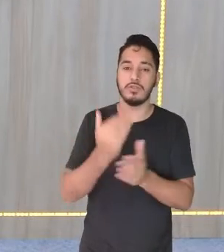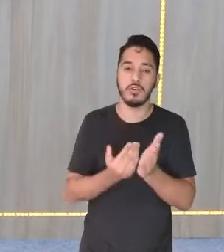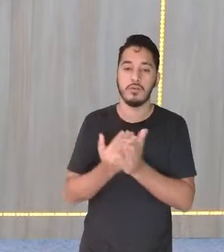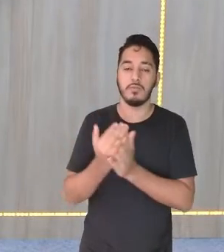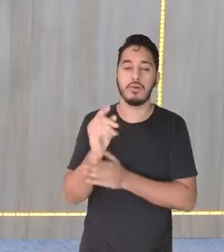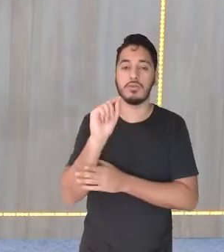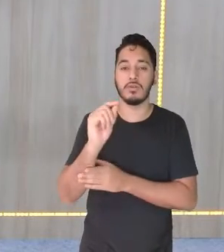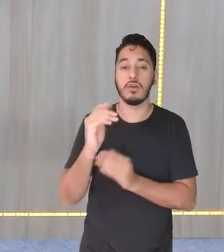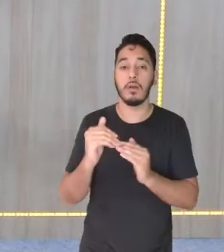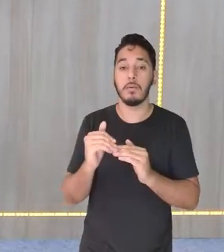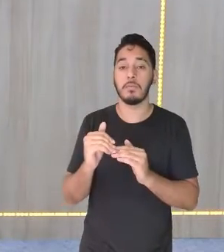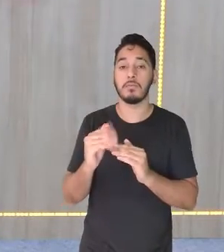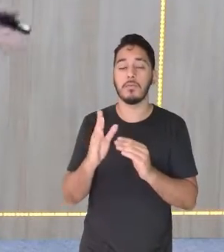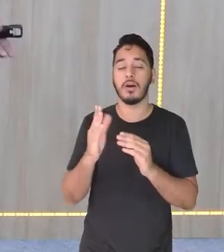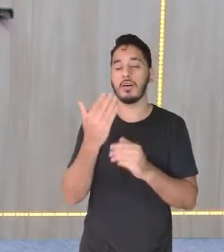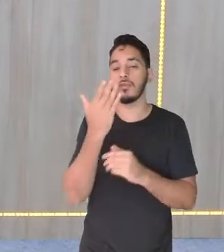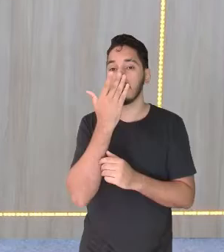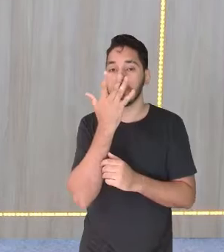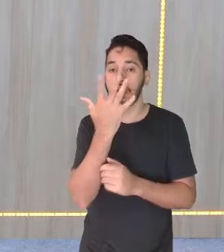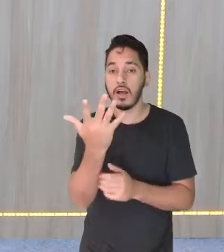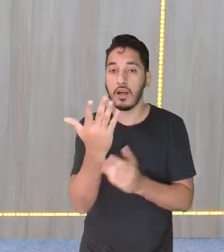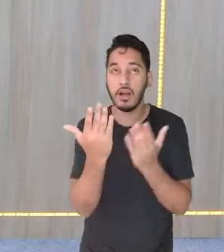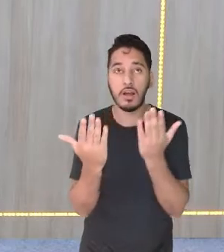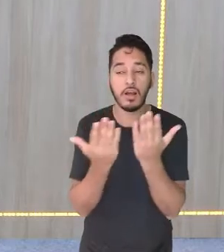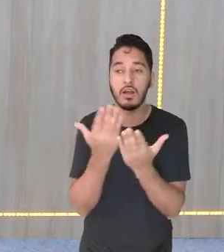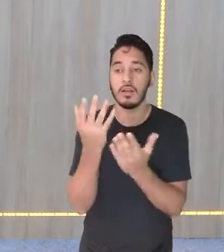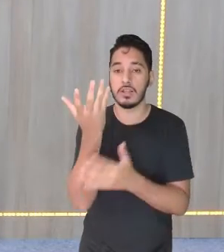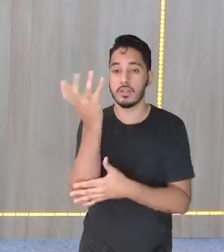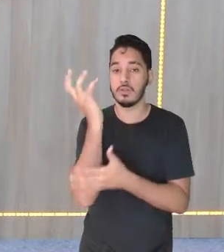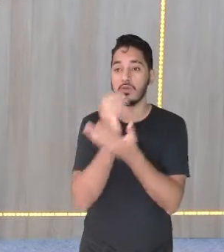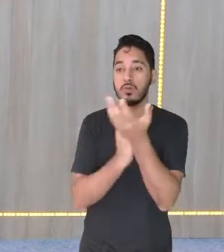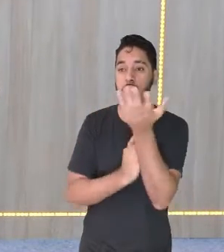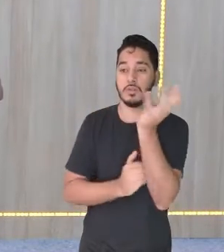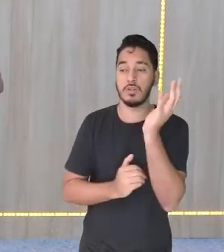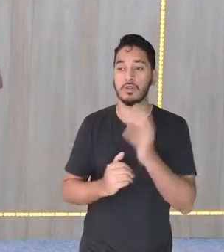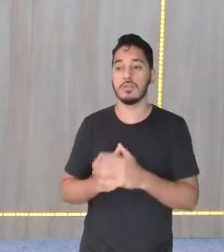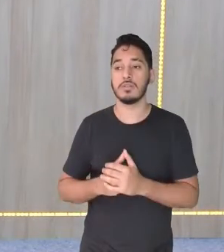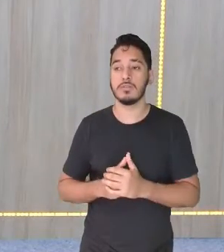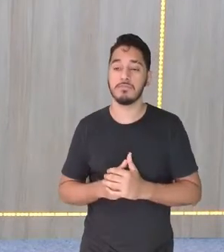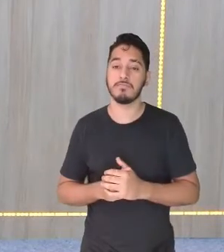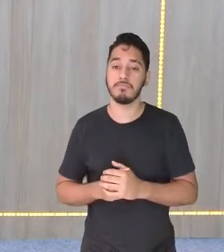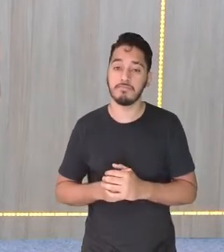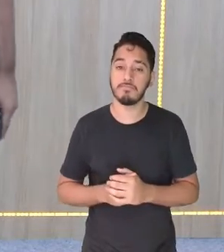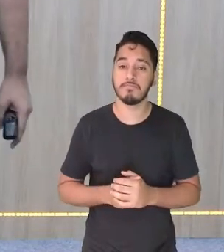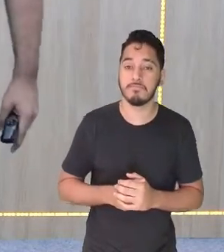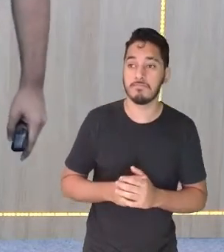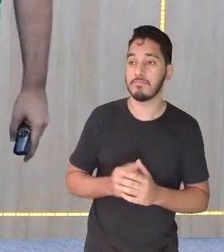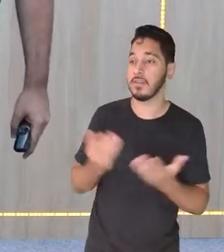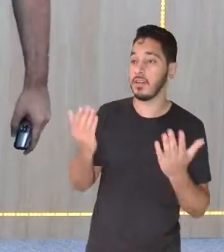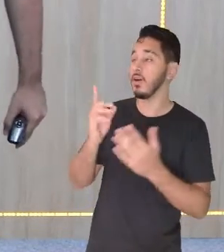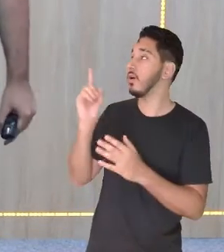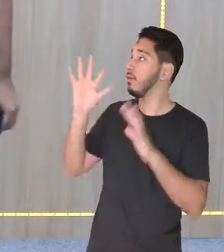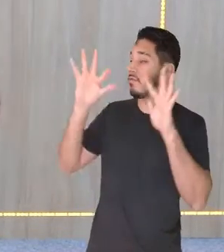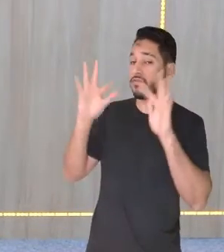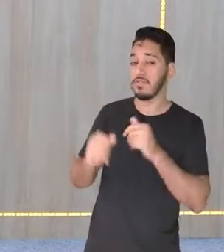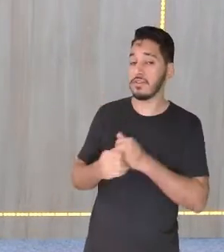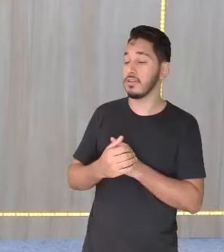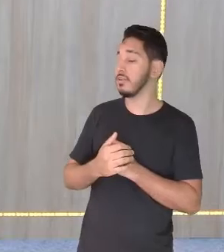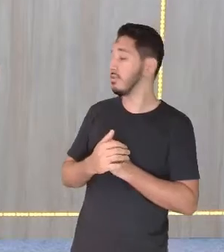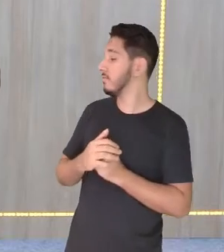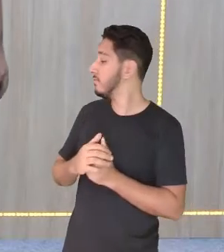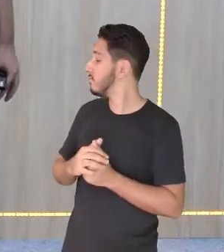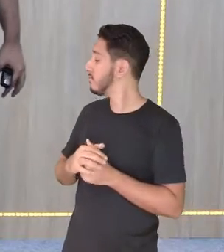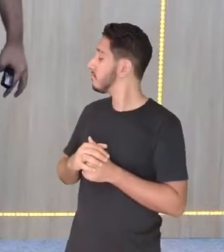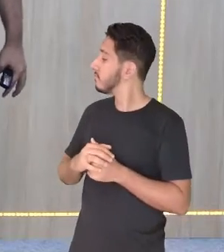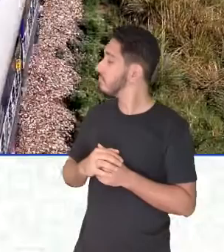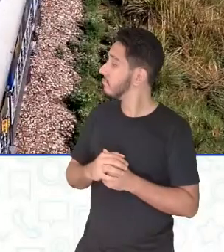a deixar bem mais evidências, né, na natureza, nas paisagens. E aqui, para chegar no finalzinho de nossa aula,